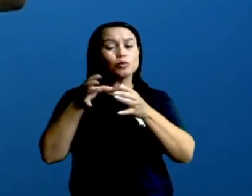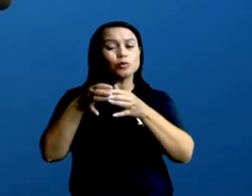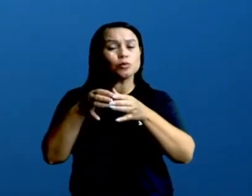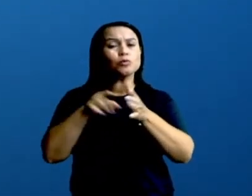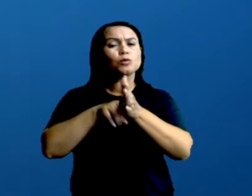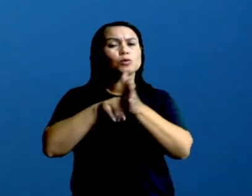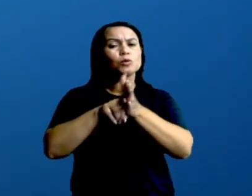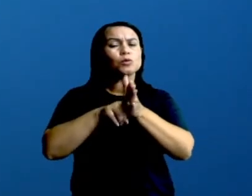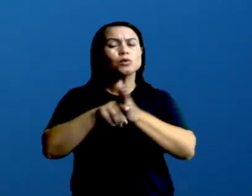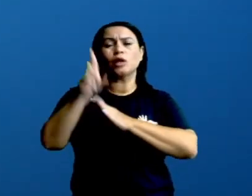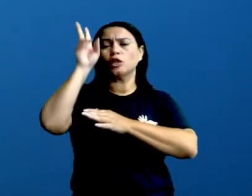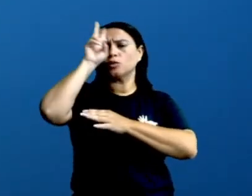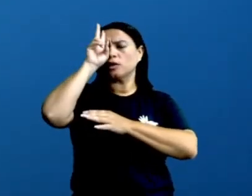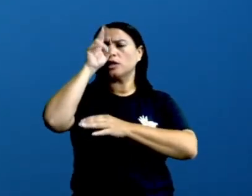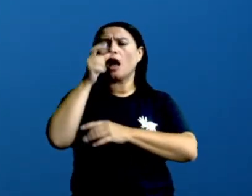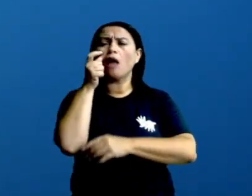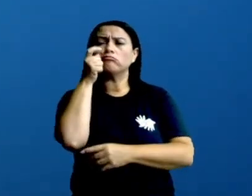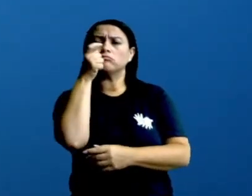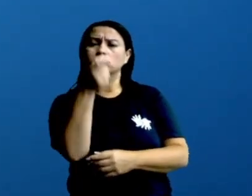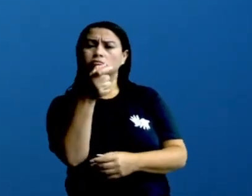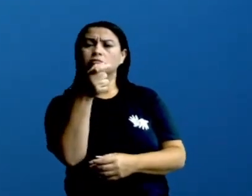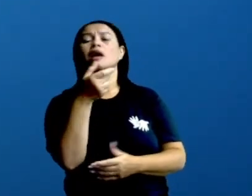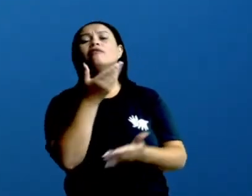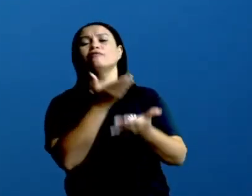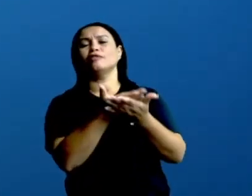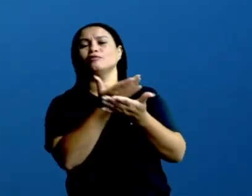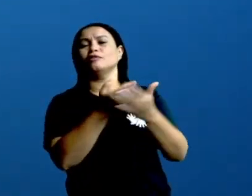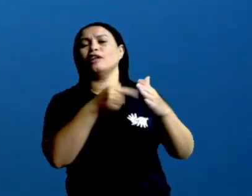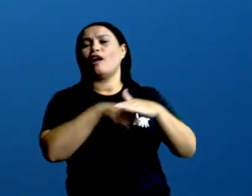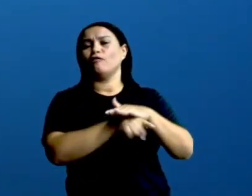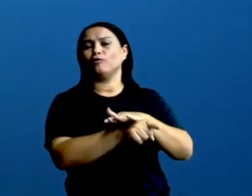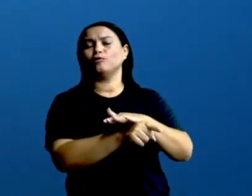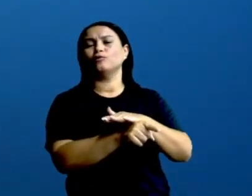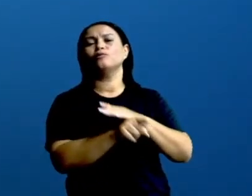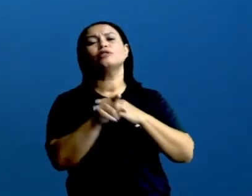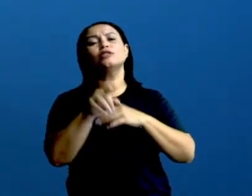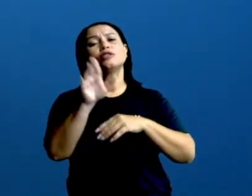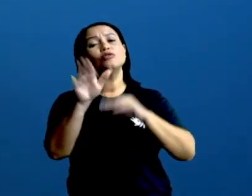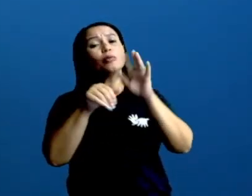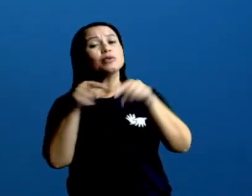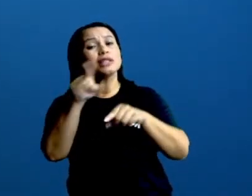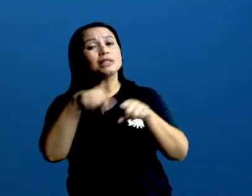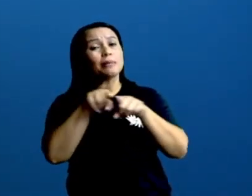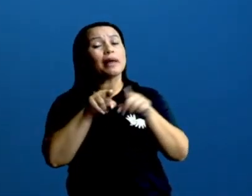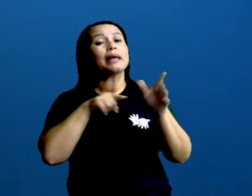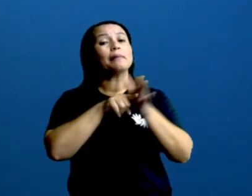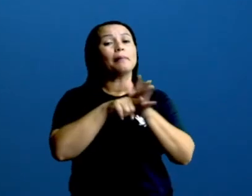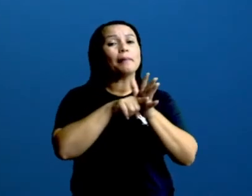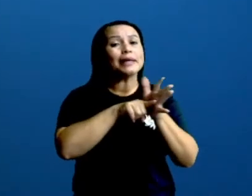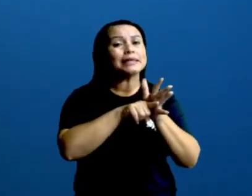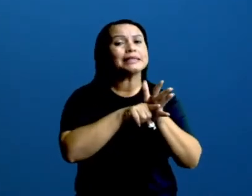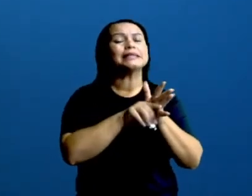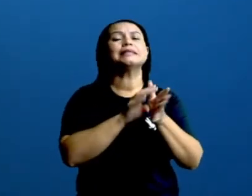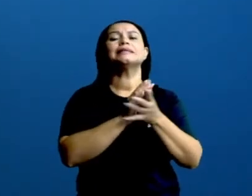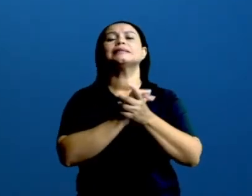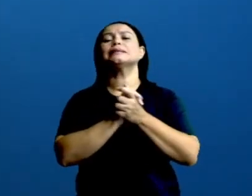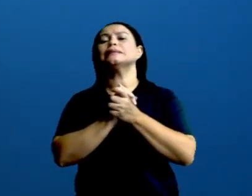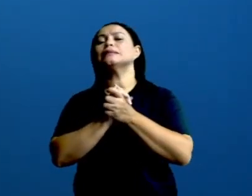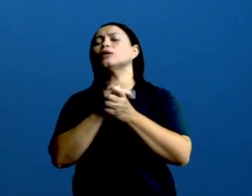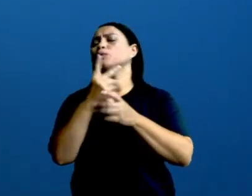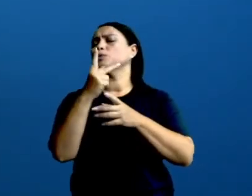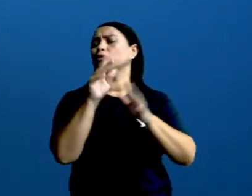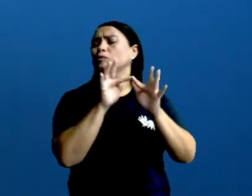que eles se interessam, que chama a atenção deles. Então, eu te convido a ser um historiador que pesquise aí com